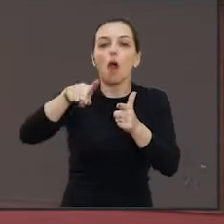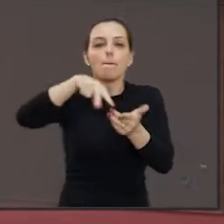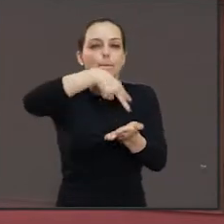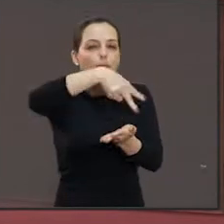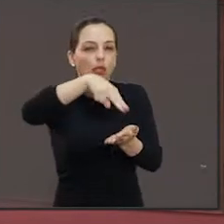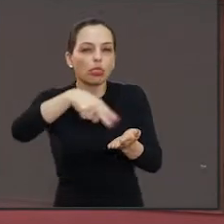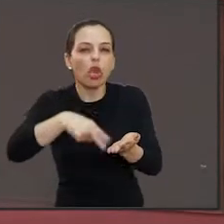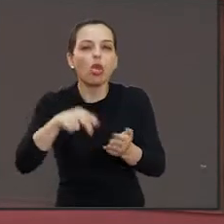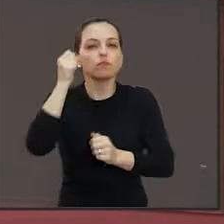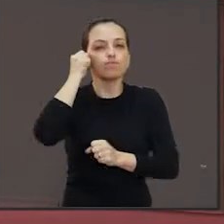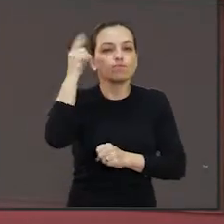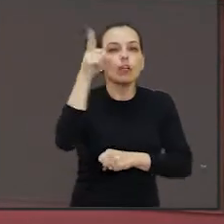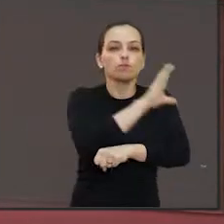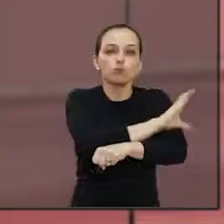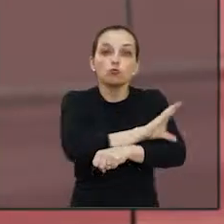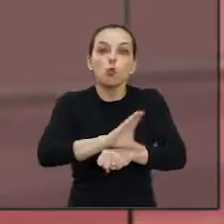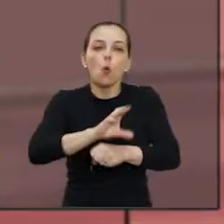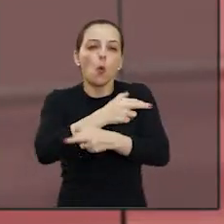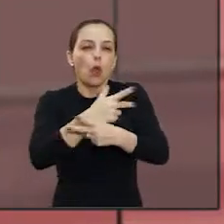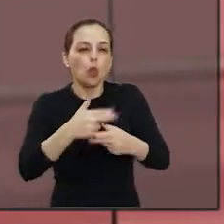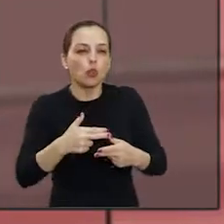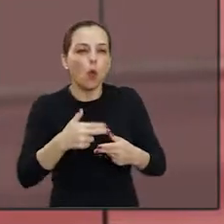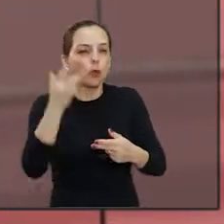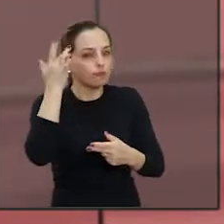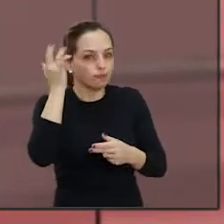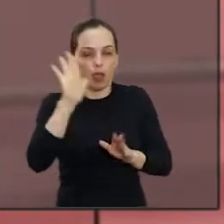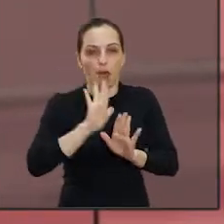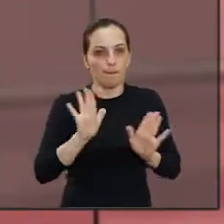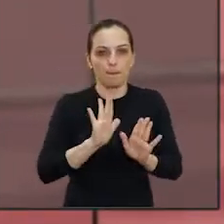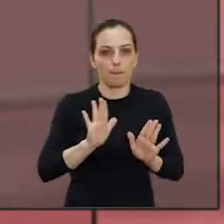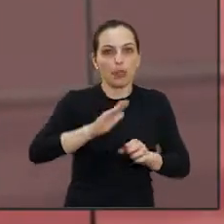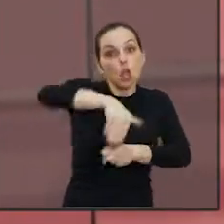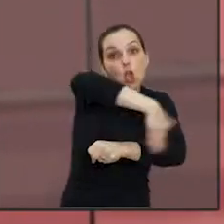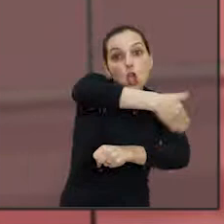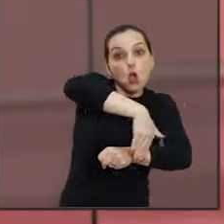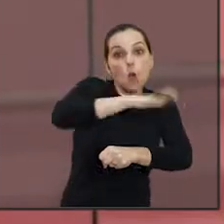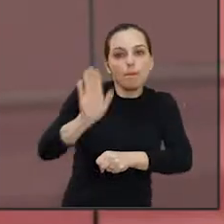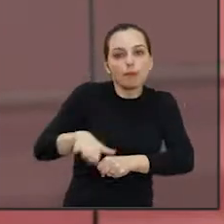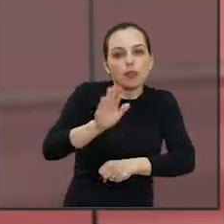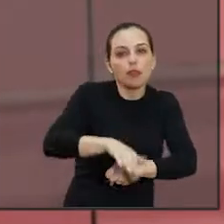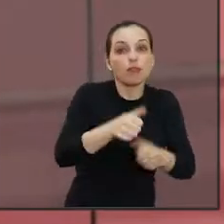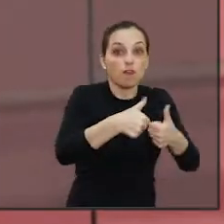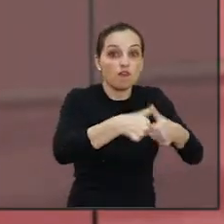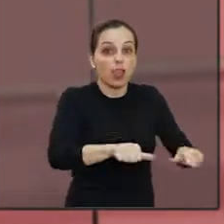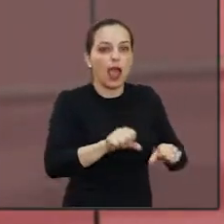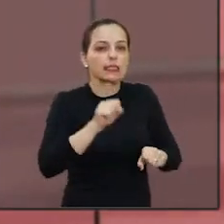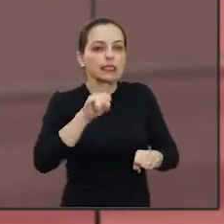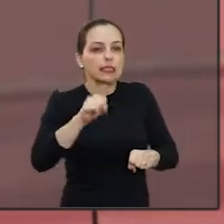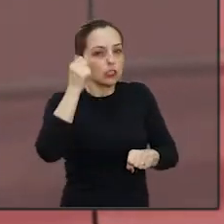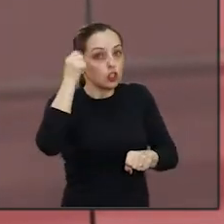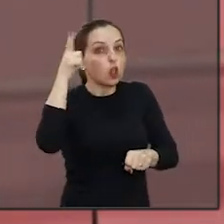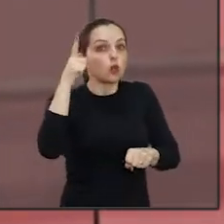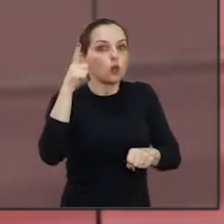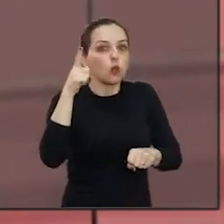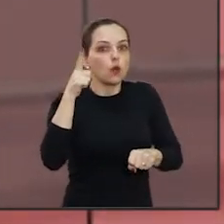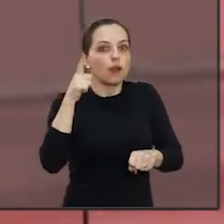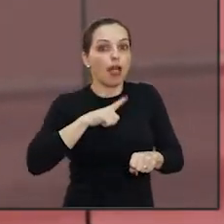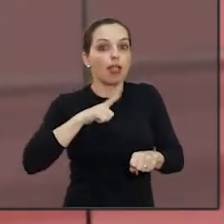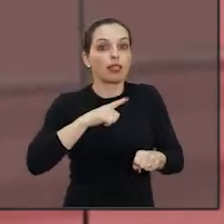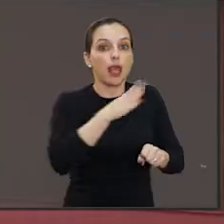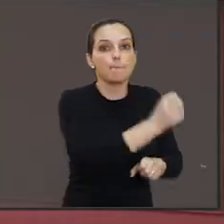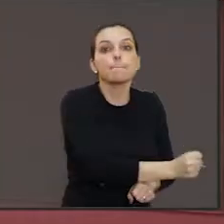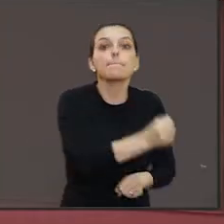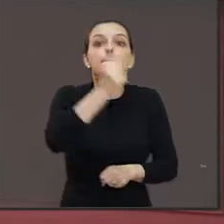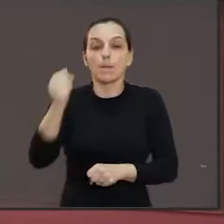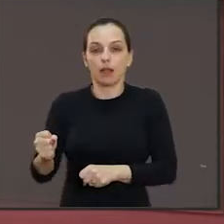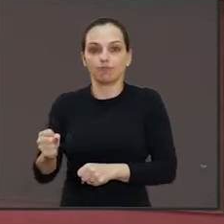faz pedagógico na escola com relação a mãe e pai, a gente mostra a importância da dança, mostra a importância da cultura, a cultura tira de criança da rua.